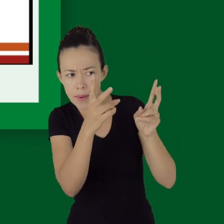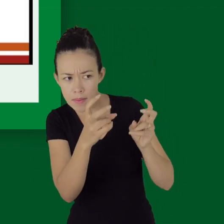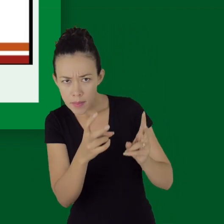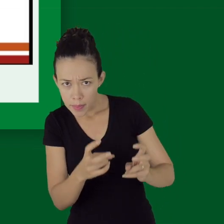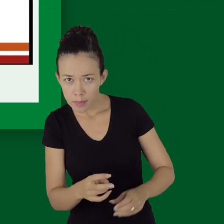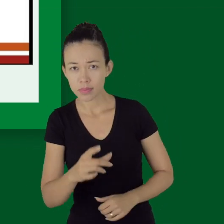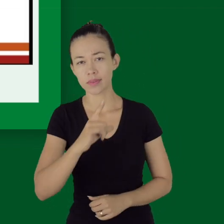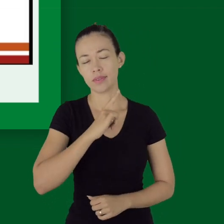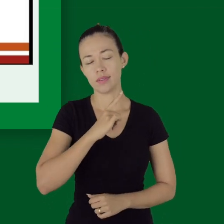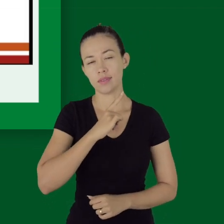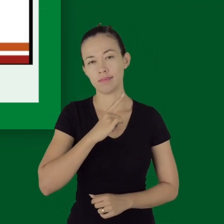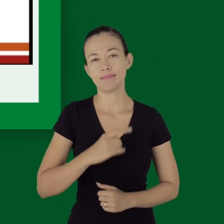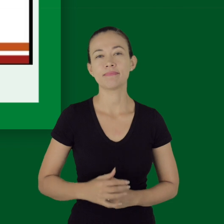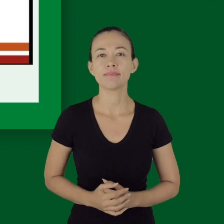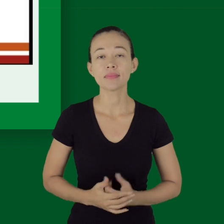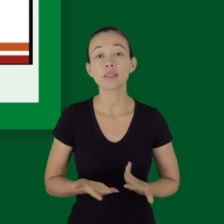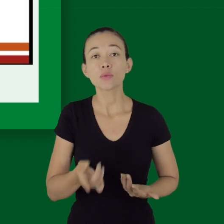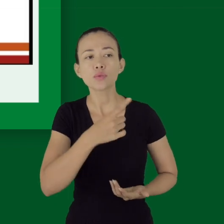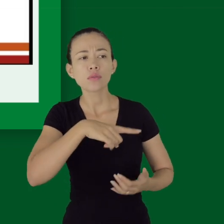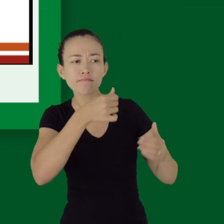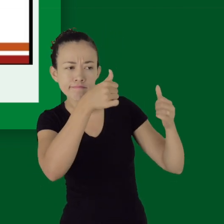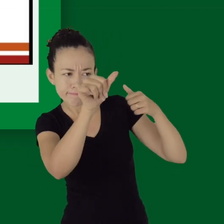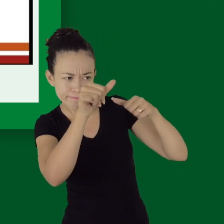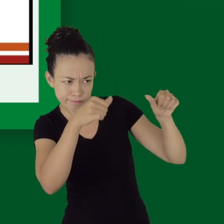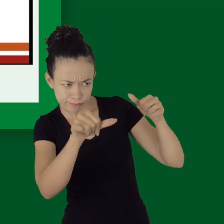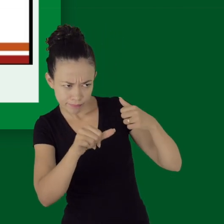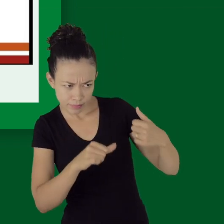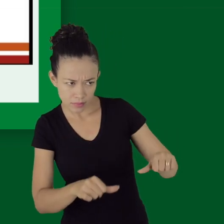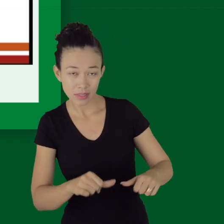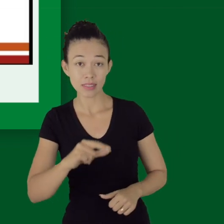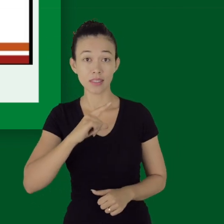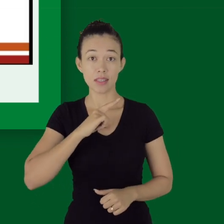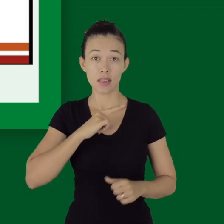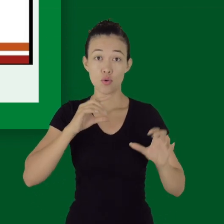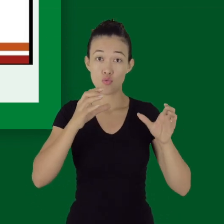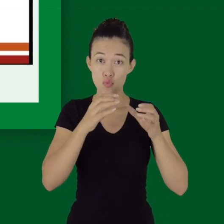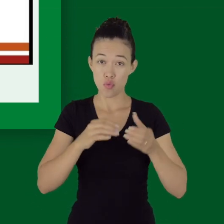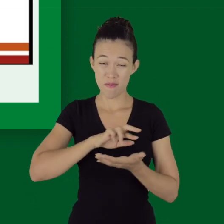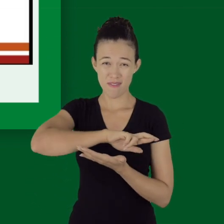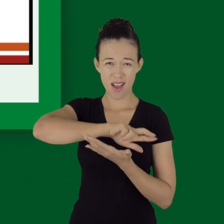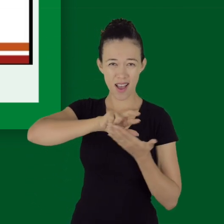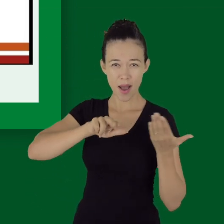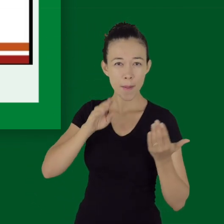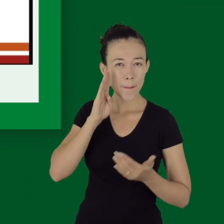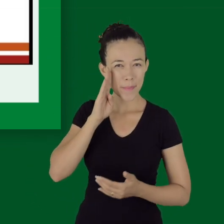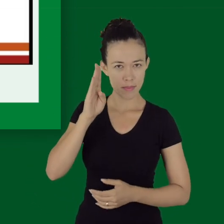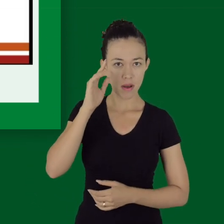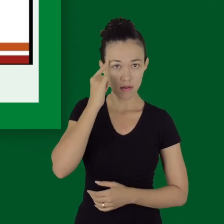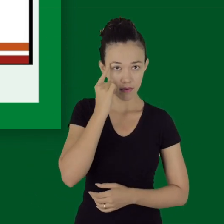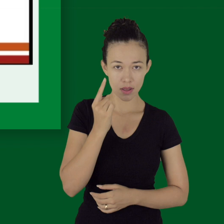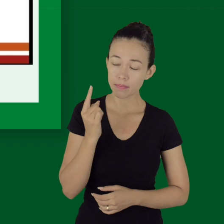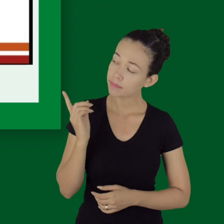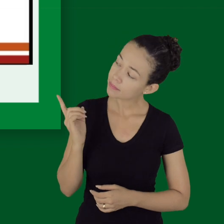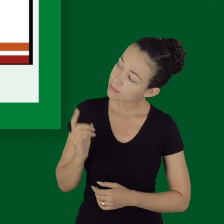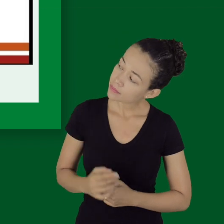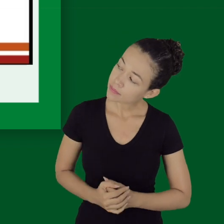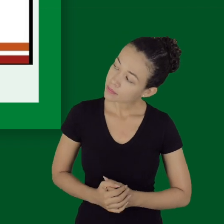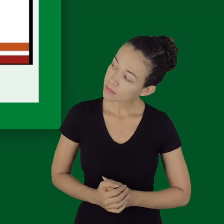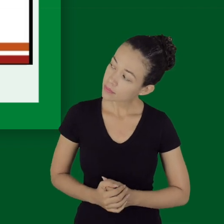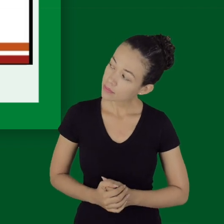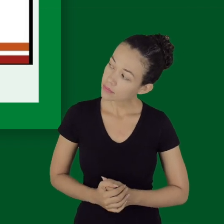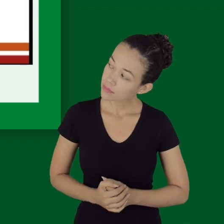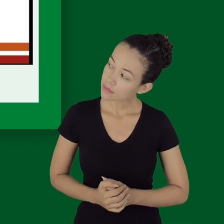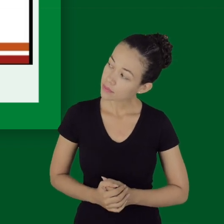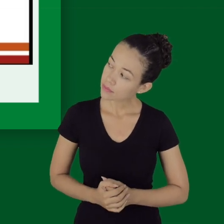tem grupos que nós podemos reconhecer. Então, quando nós fazemos esse processo avaliativo, a gente reconhece